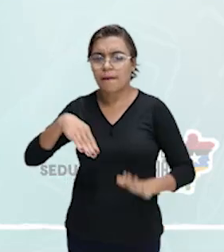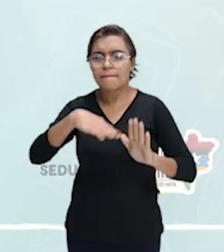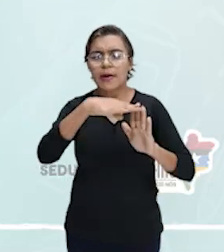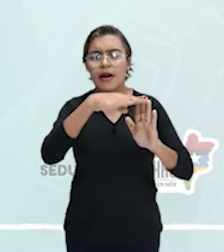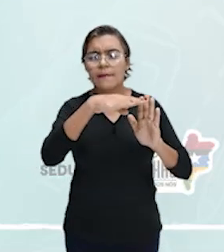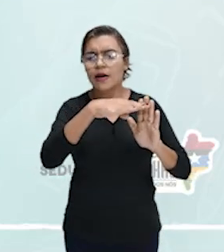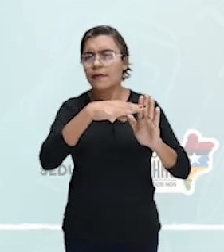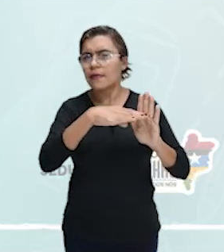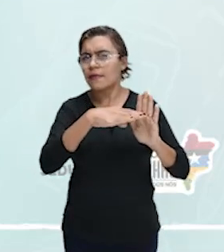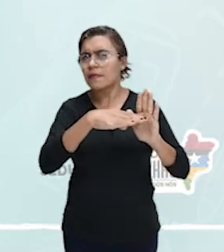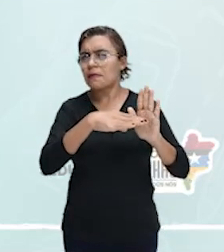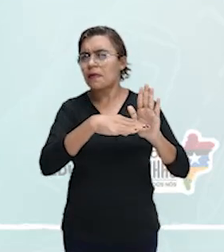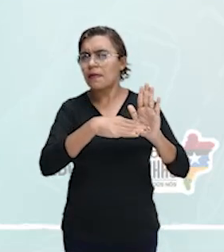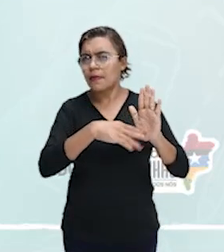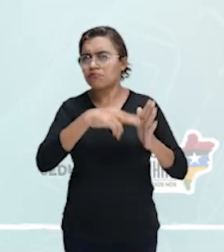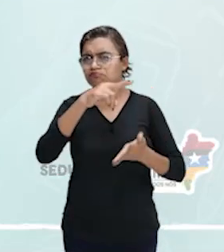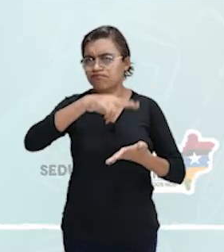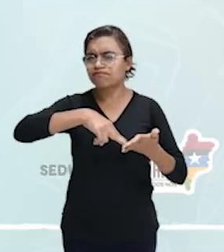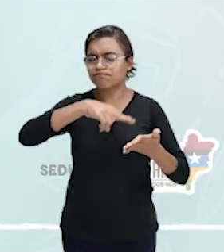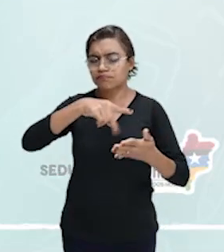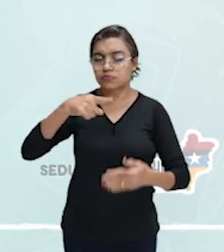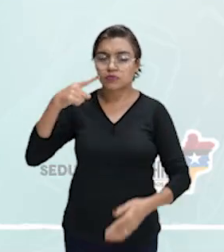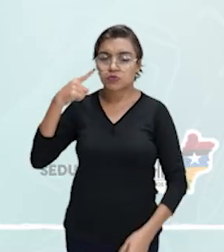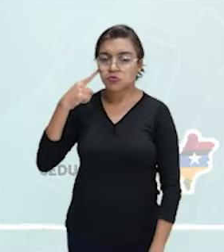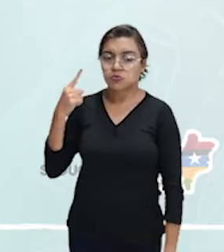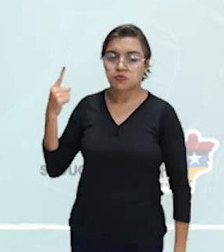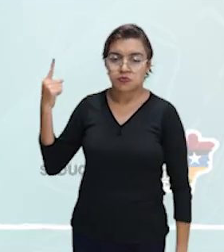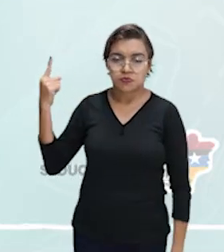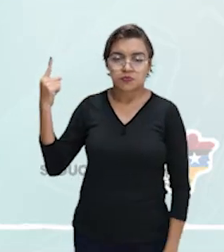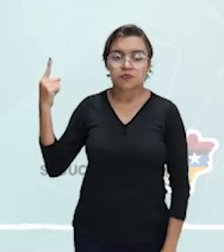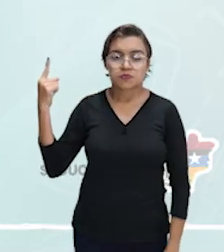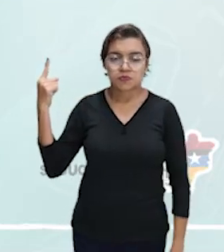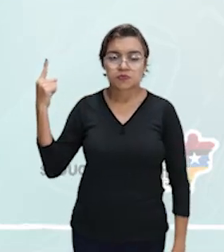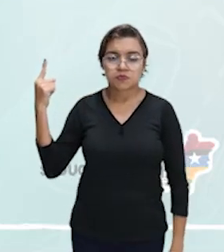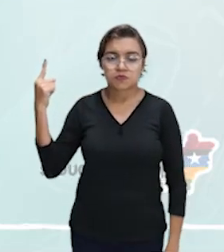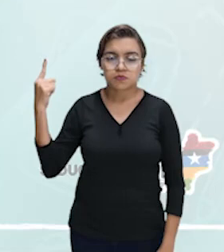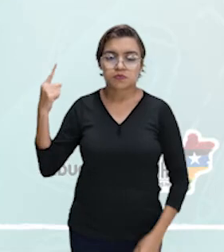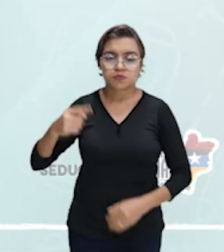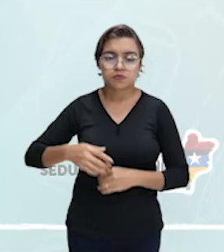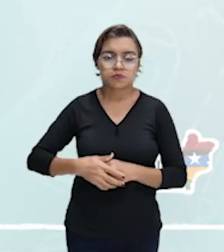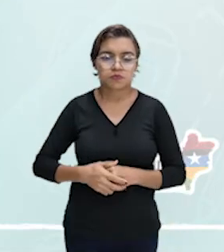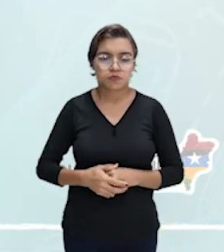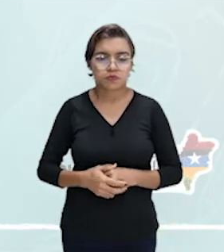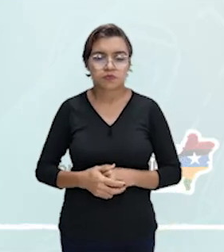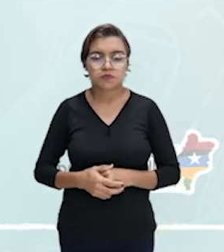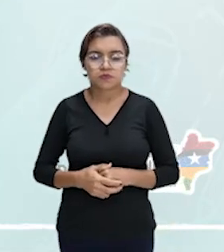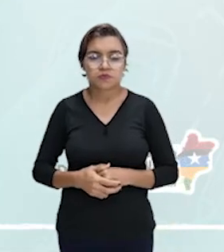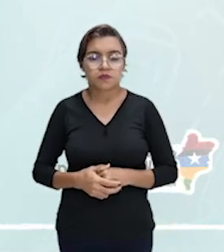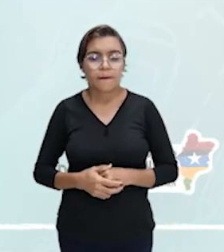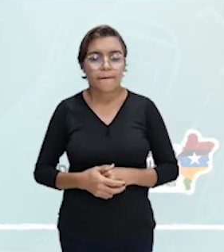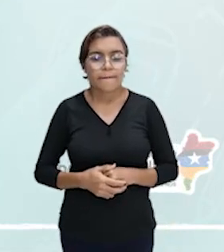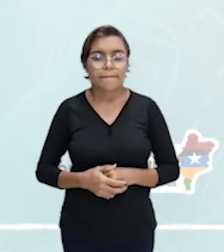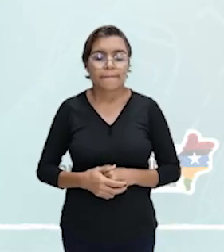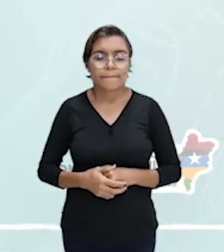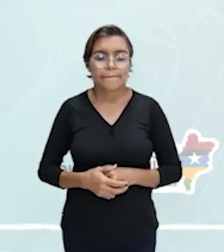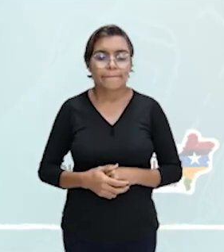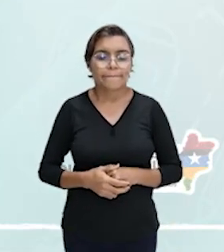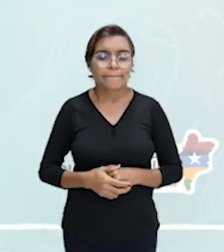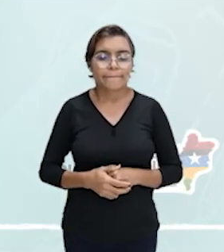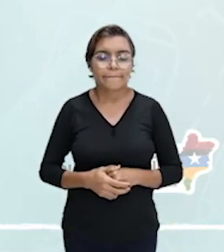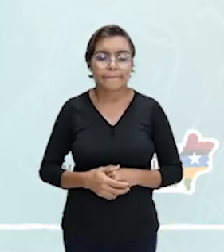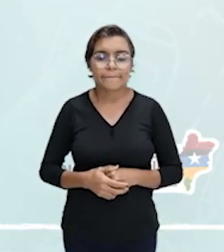do apetite, perda do peso, sudorese, que é suor, aparecimento de olheiras, dor